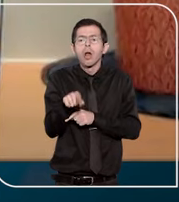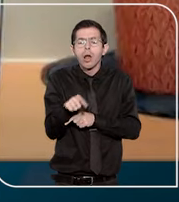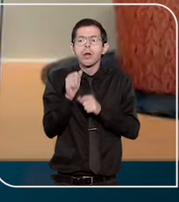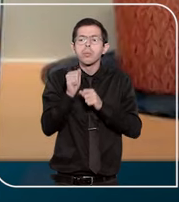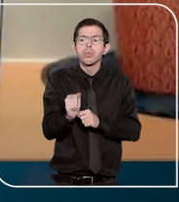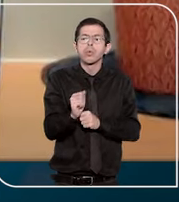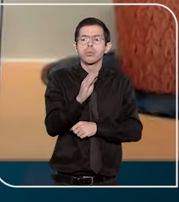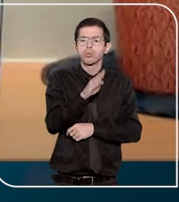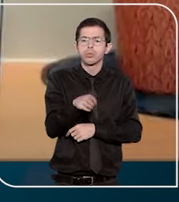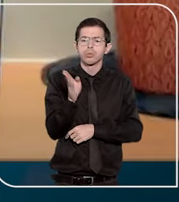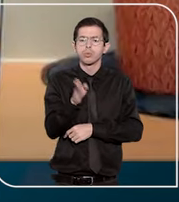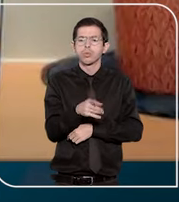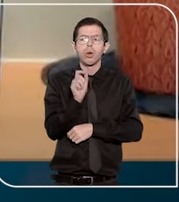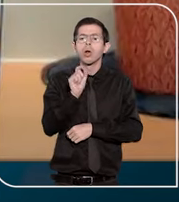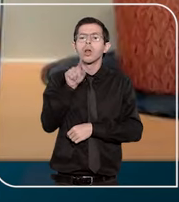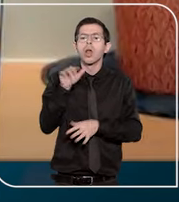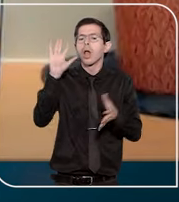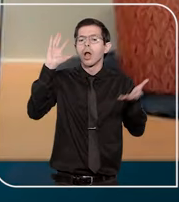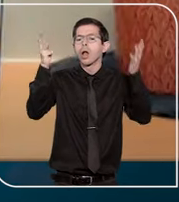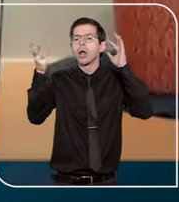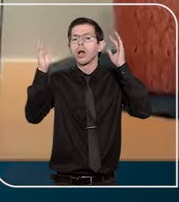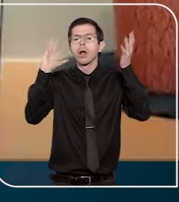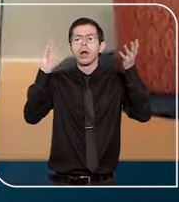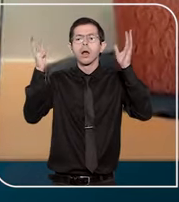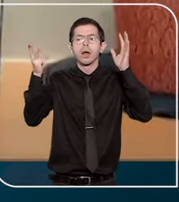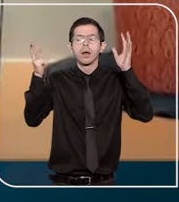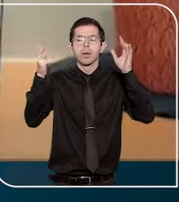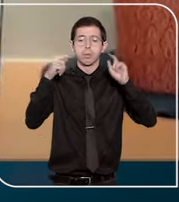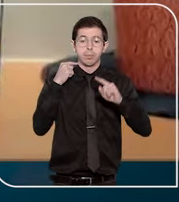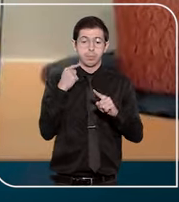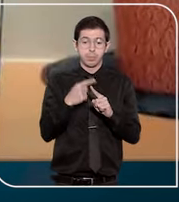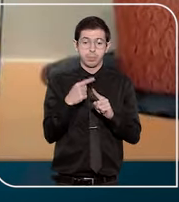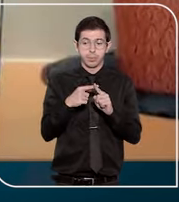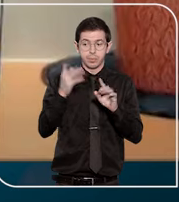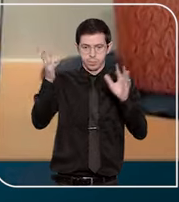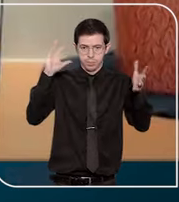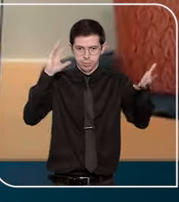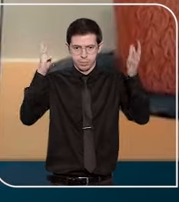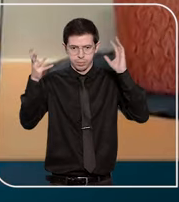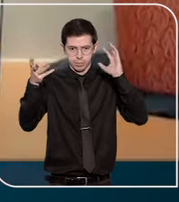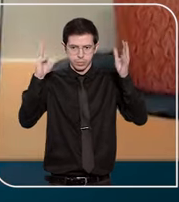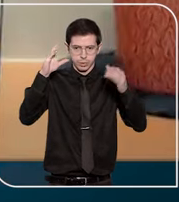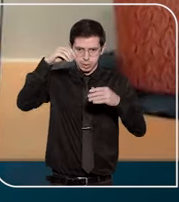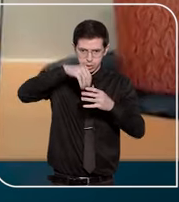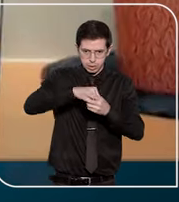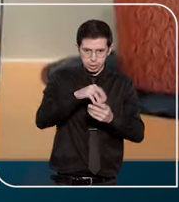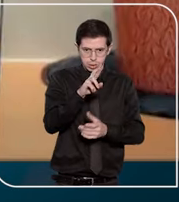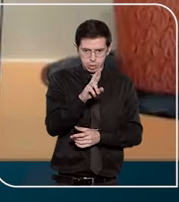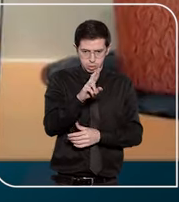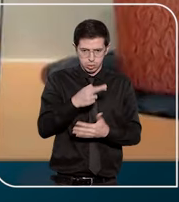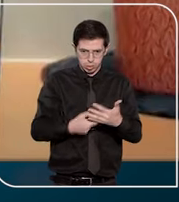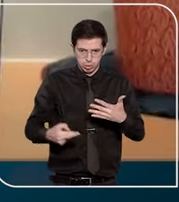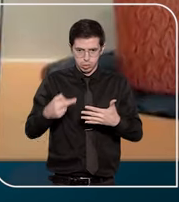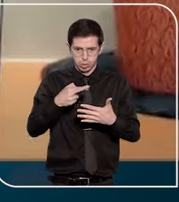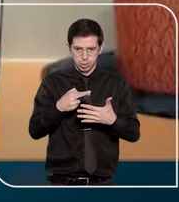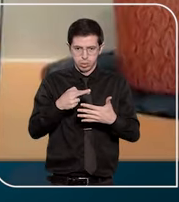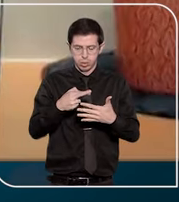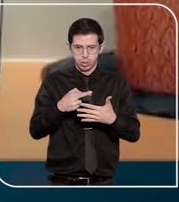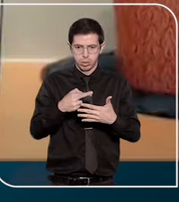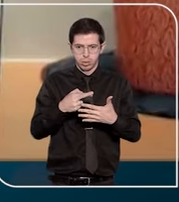pode evitar a retratação? Porque a intempestividade de um recurso conduz